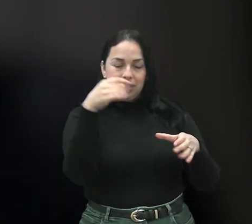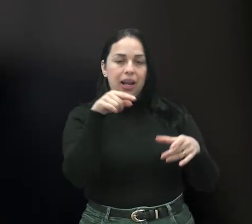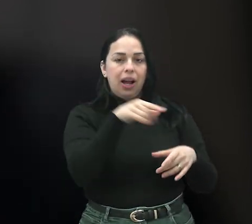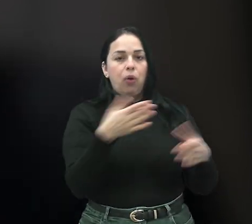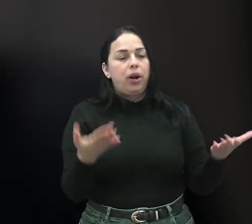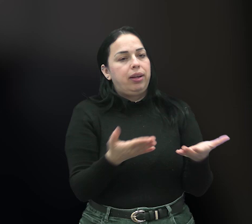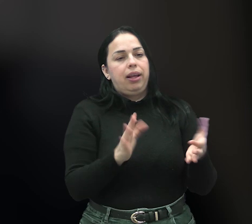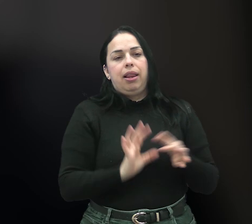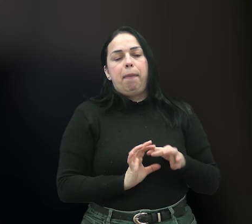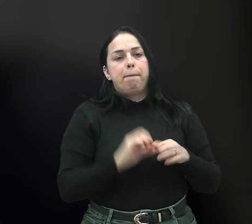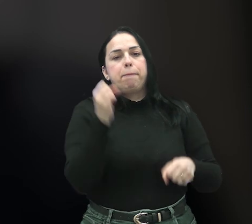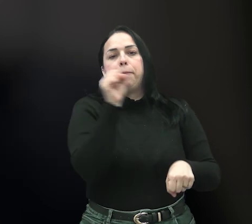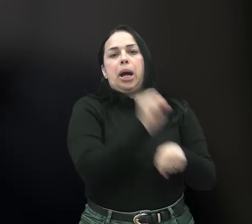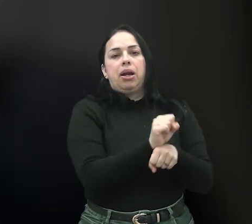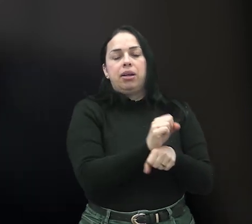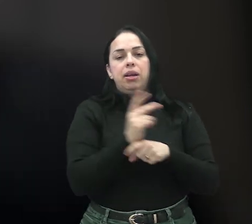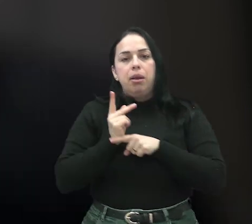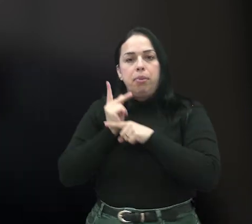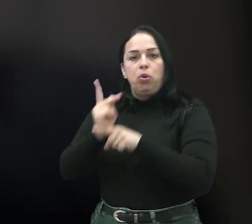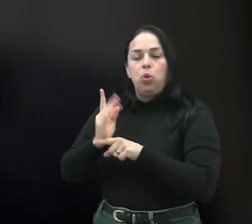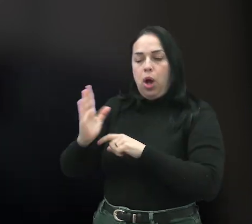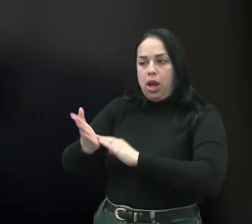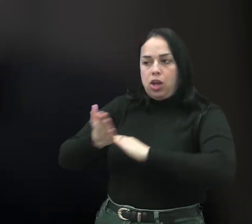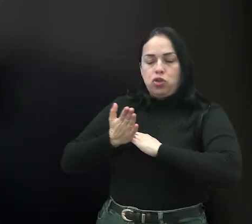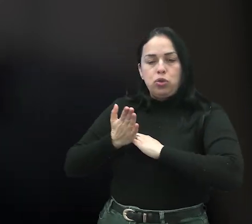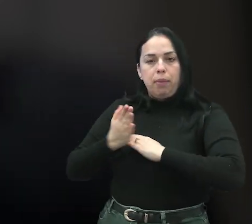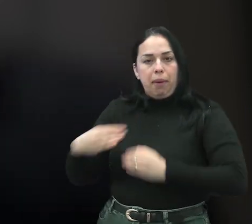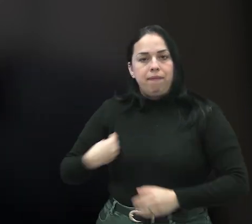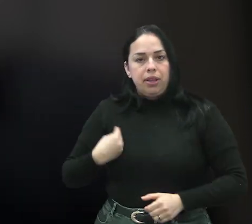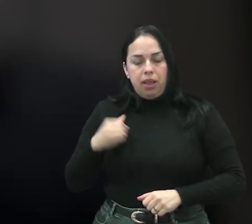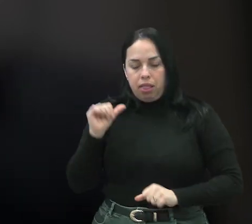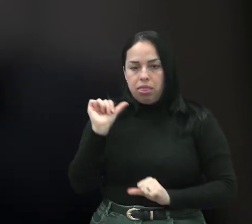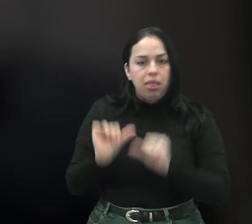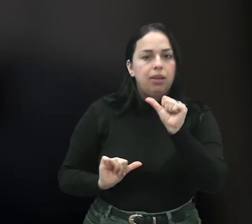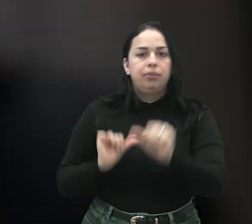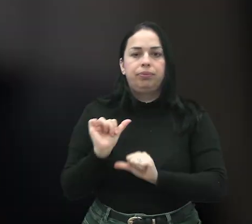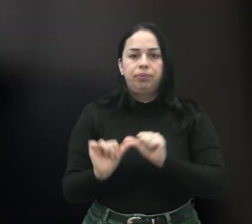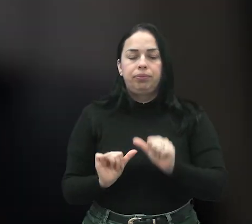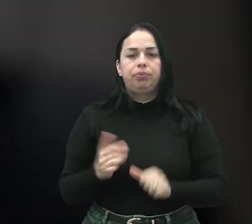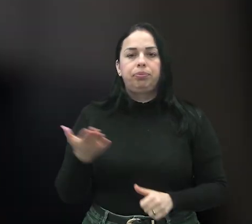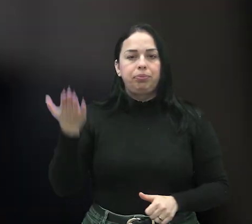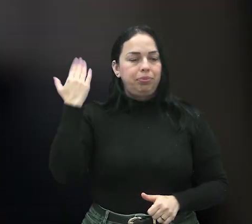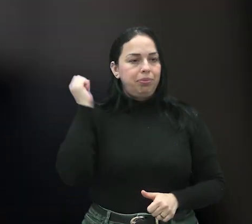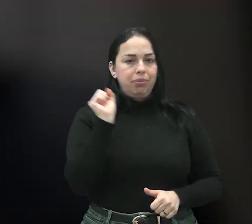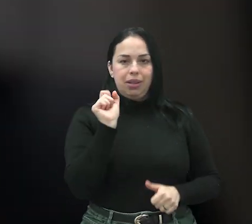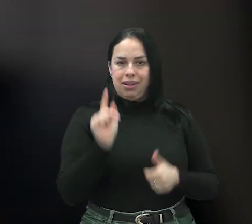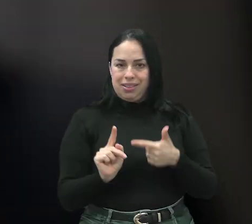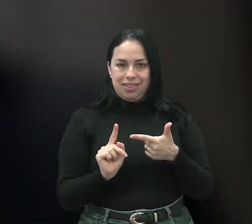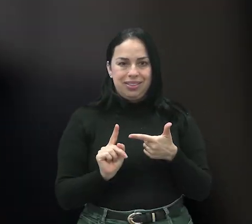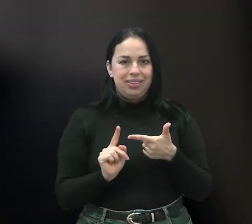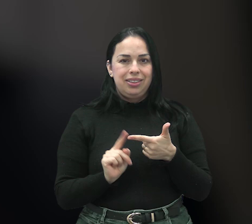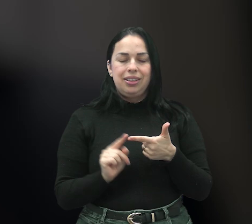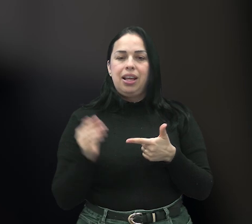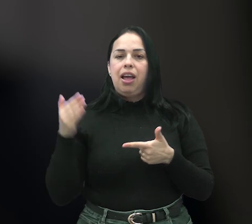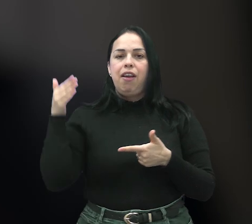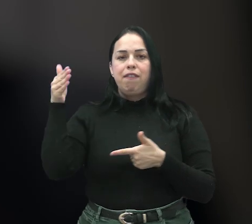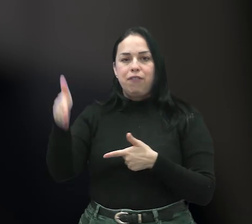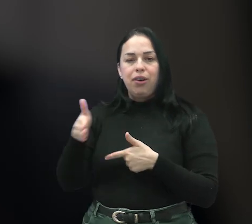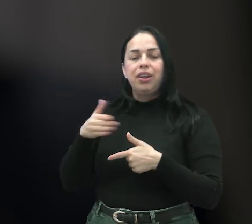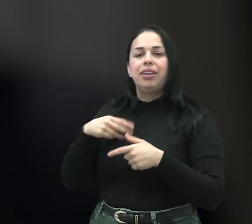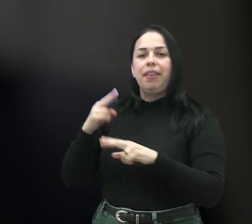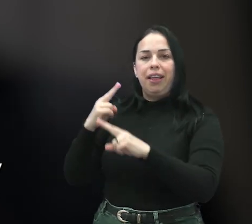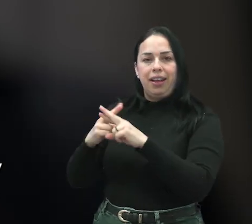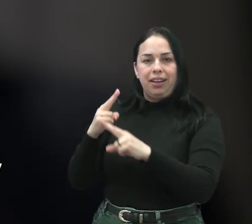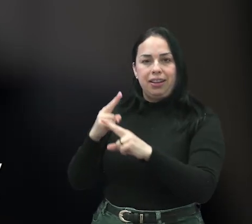da dependência, ele conta como buscou ajuda para reconstruir a vida. Dei entrada na aposentadoria, fui até a